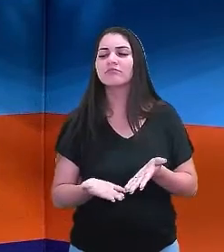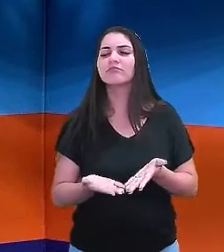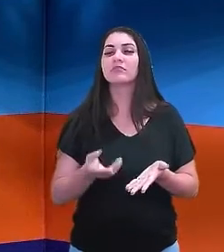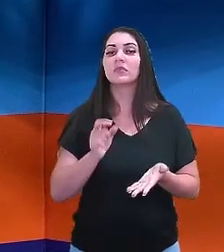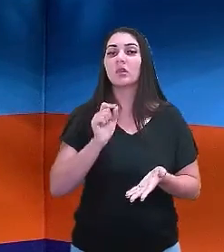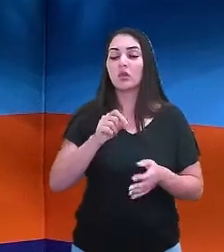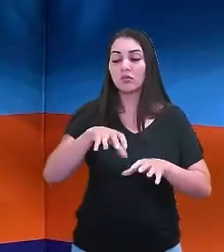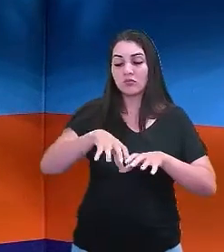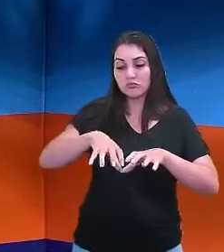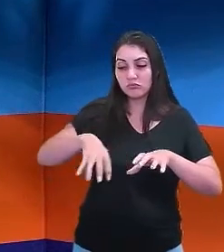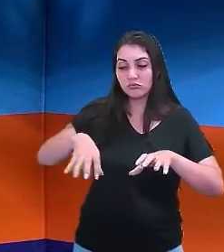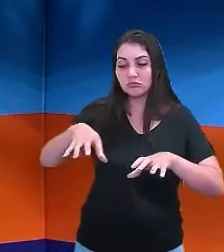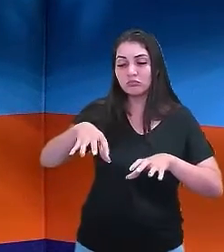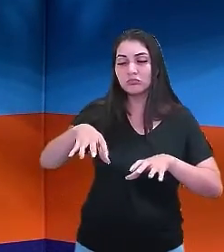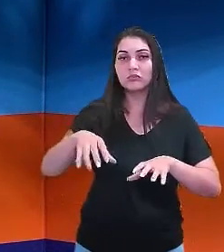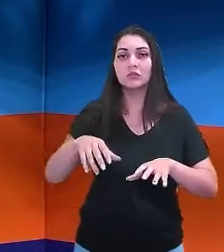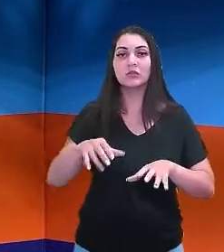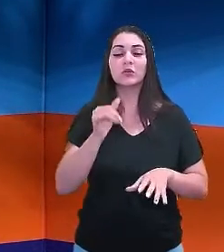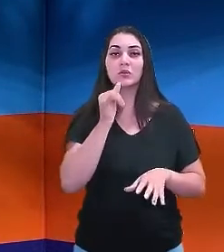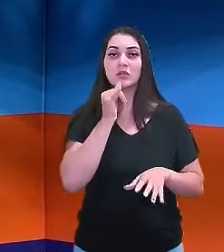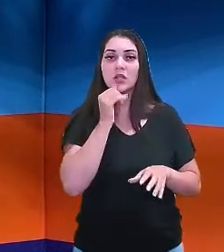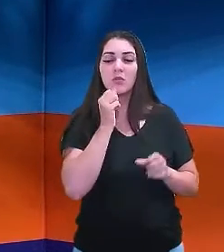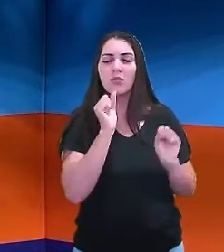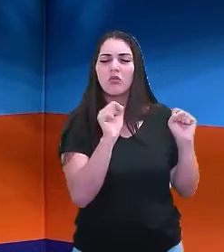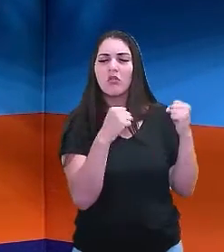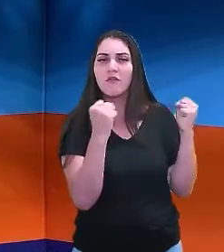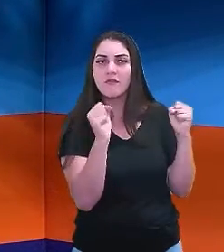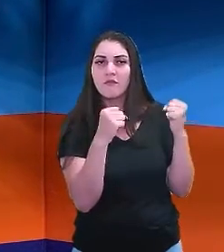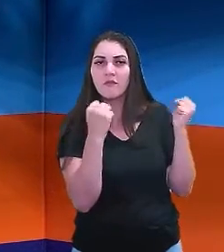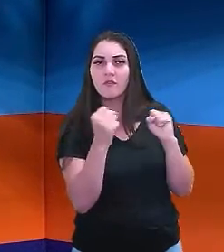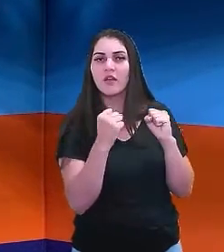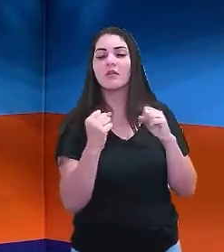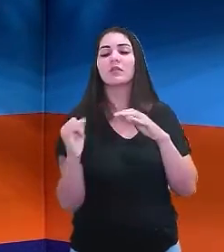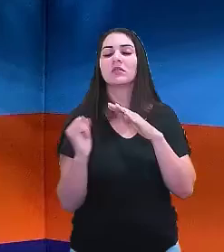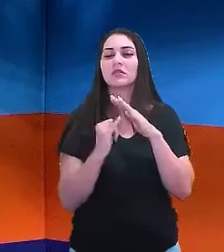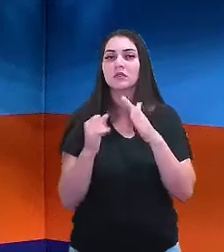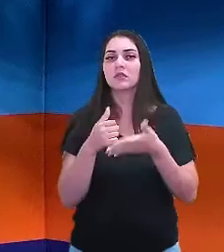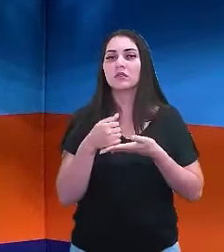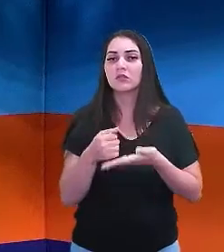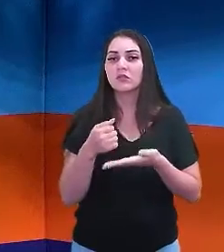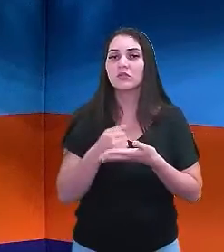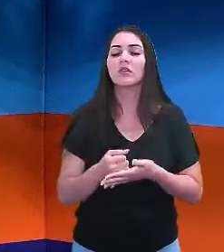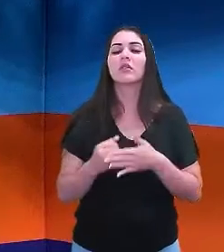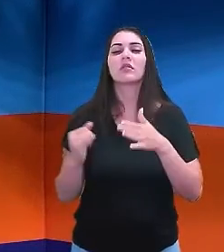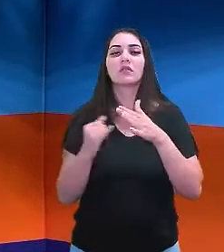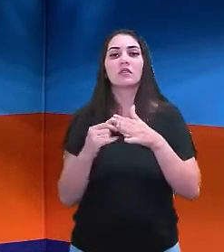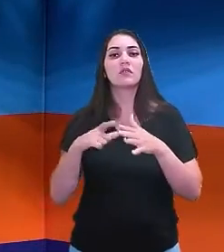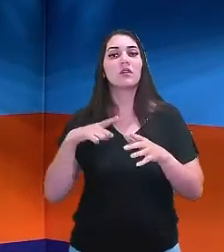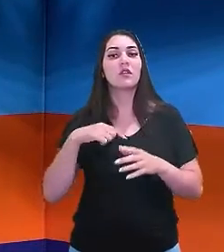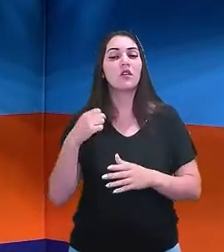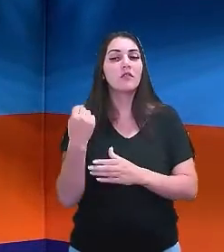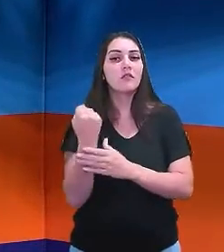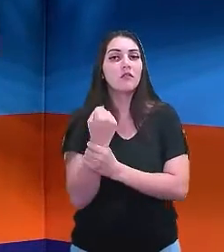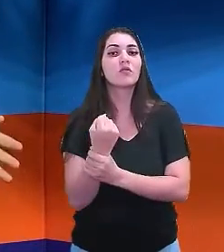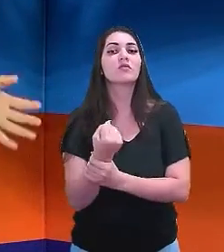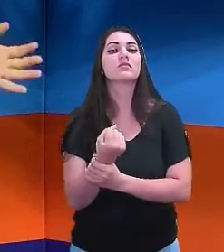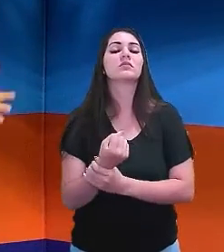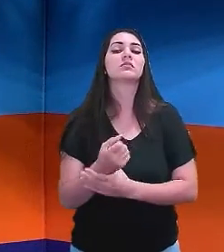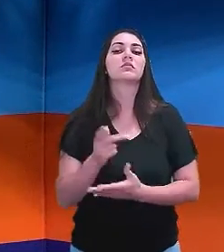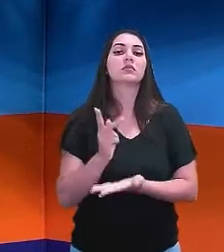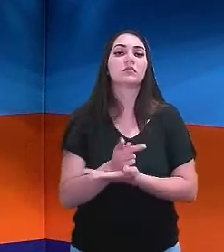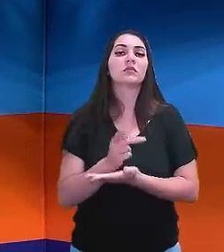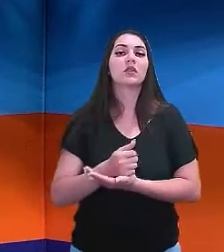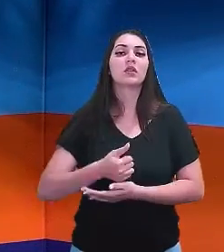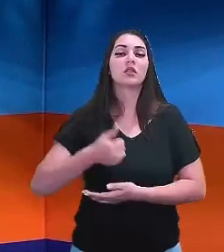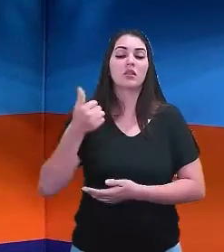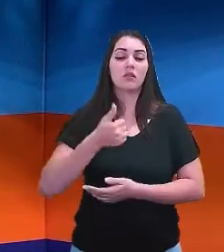células, de fábricas que vão contribuir para a industrialização, que vai ter força total na primeira